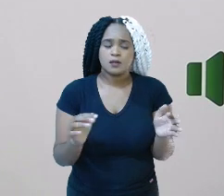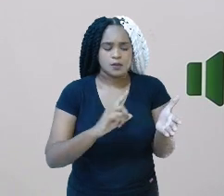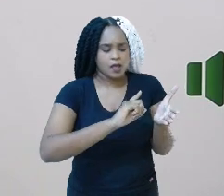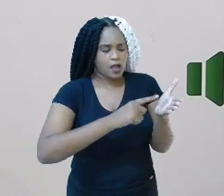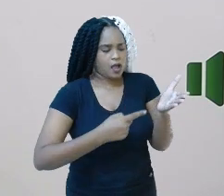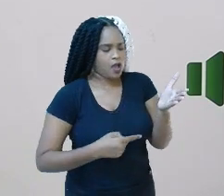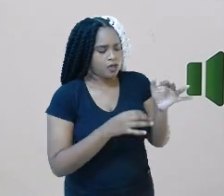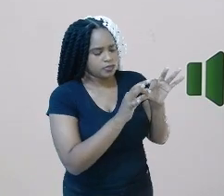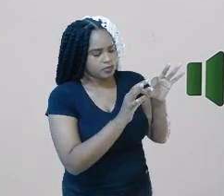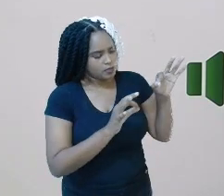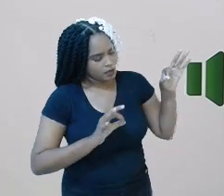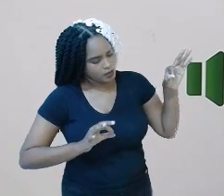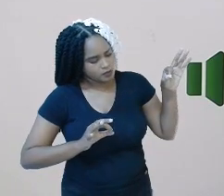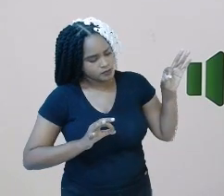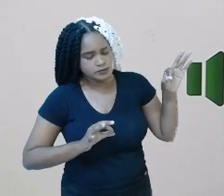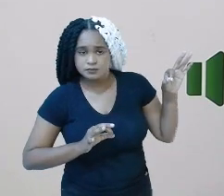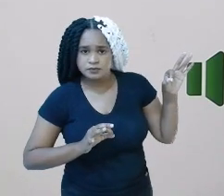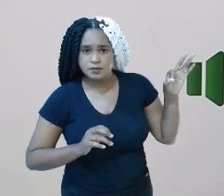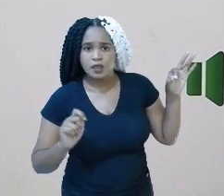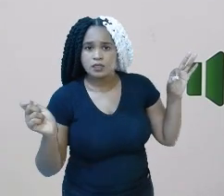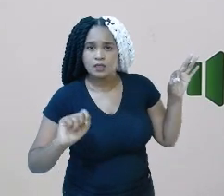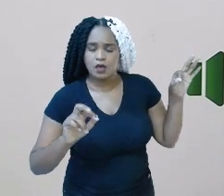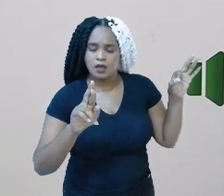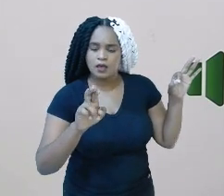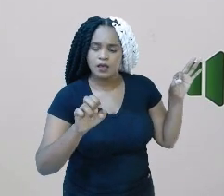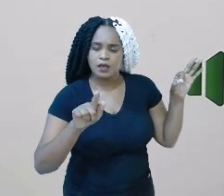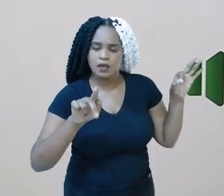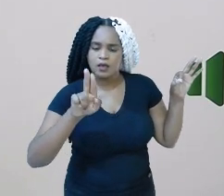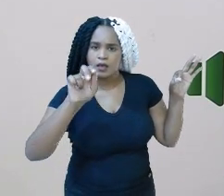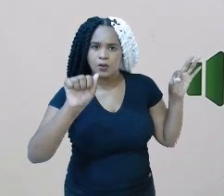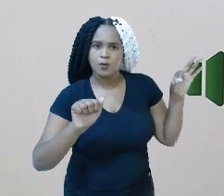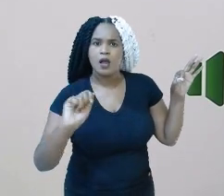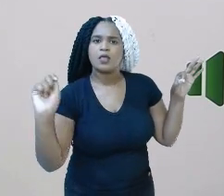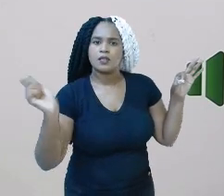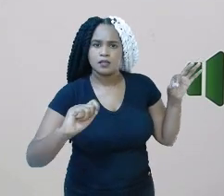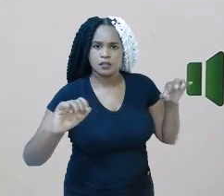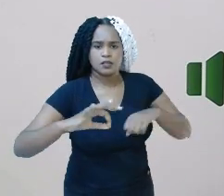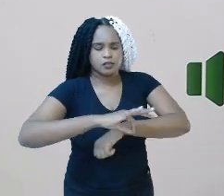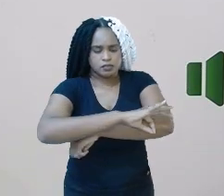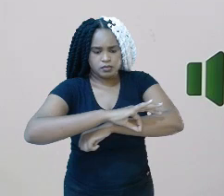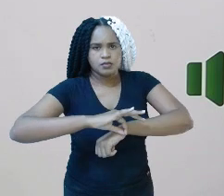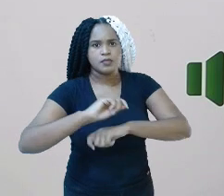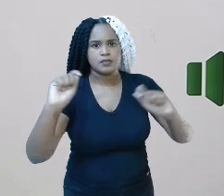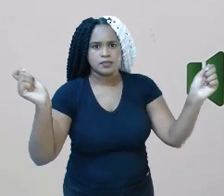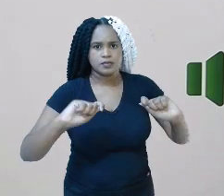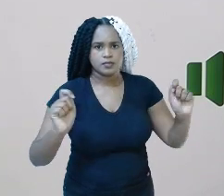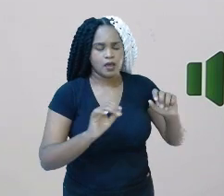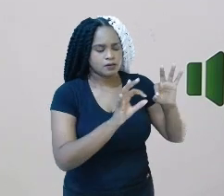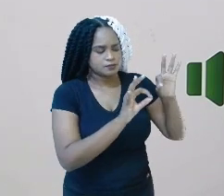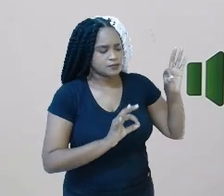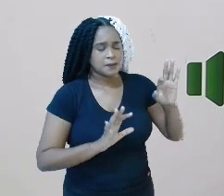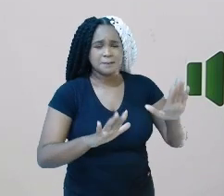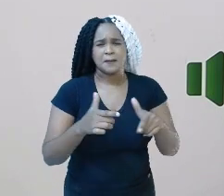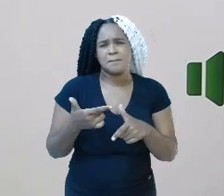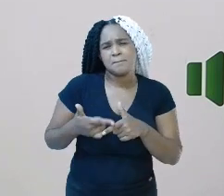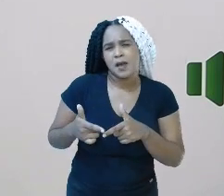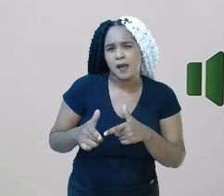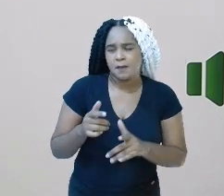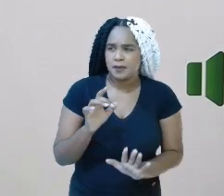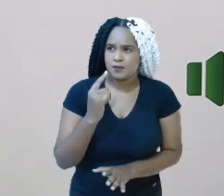caderno. Com uma régua, você conseguiria resolver. Professora, mas tem um